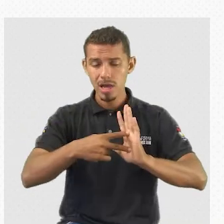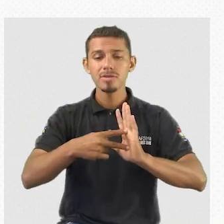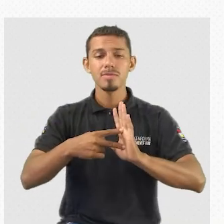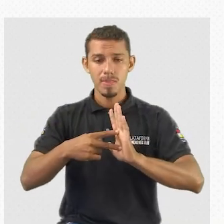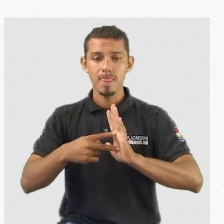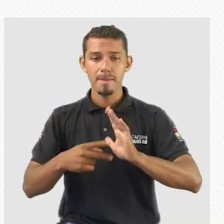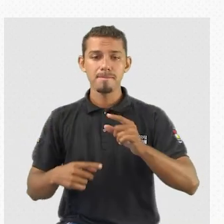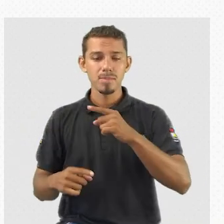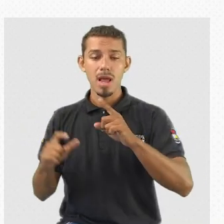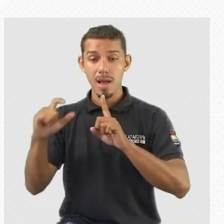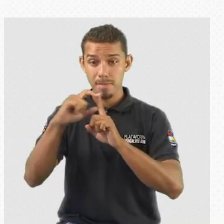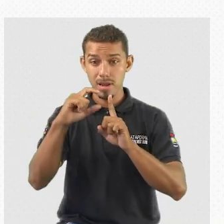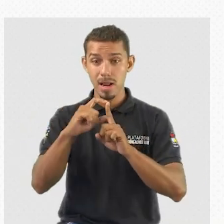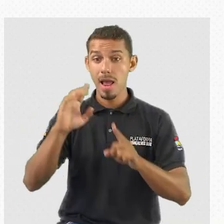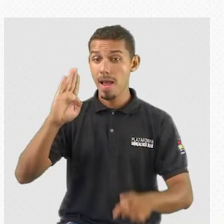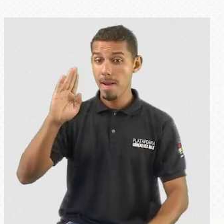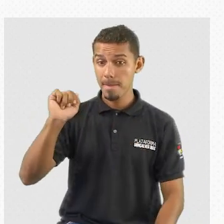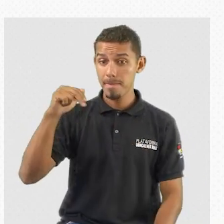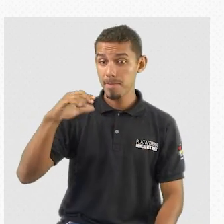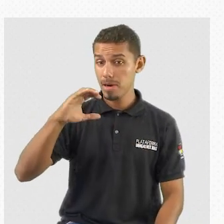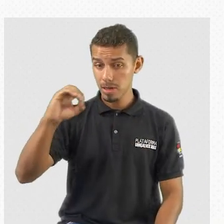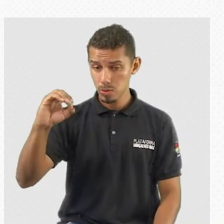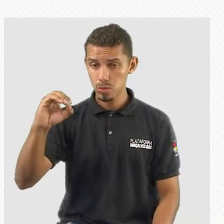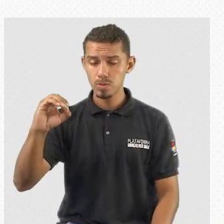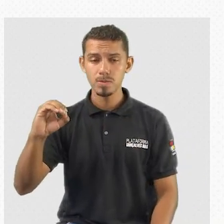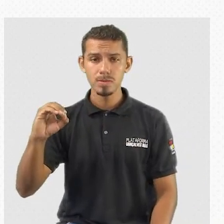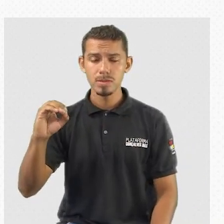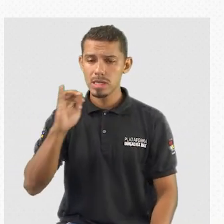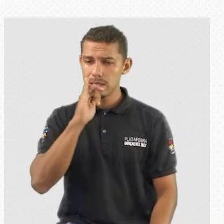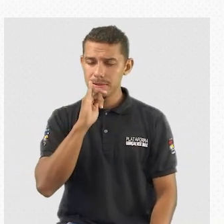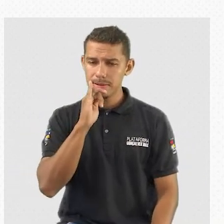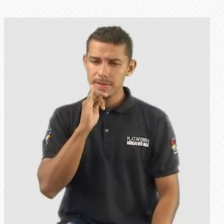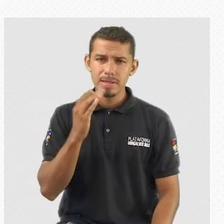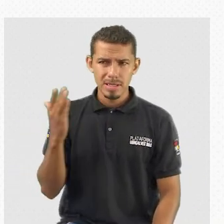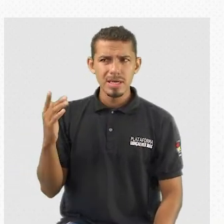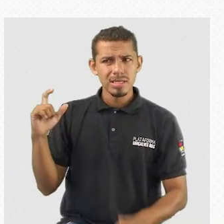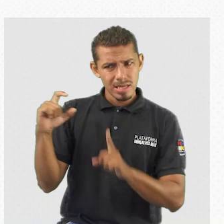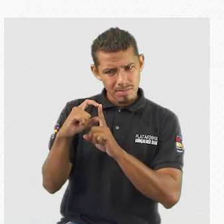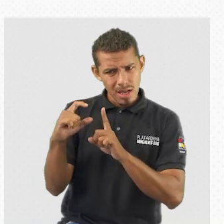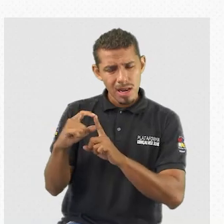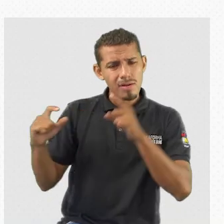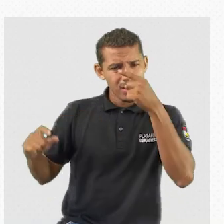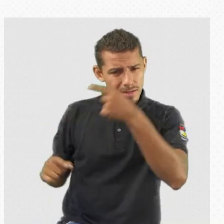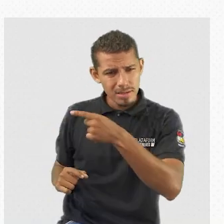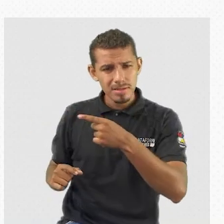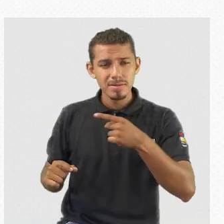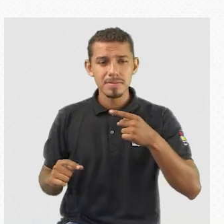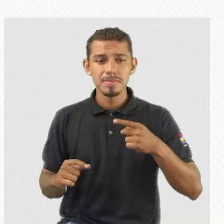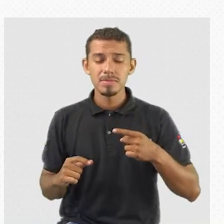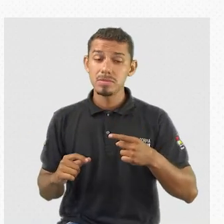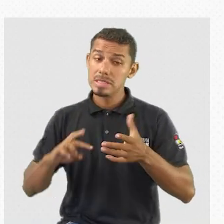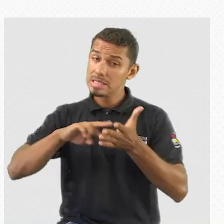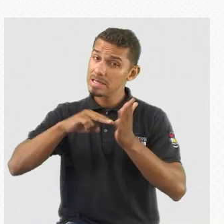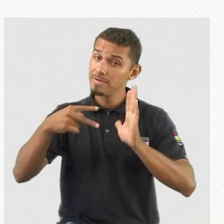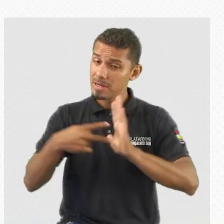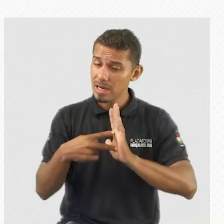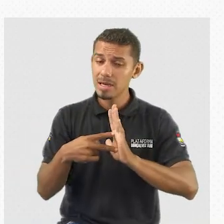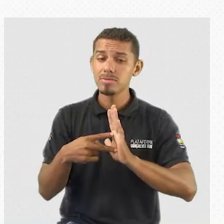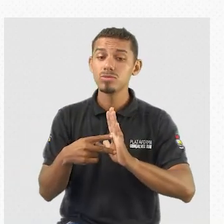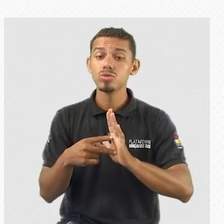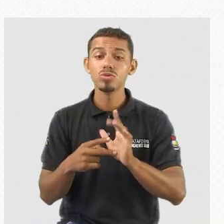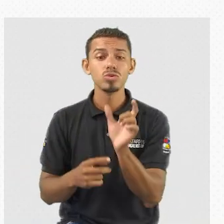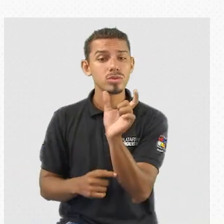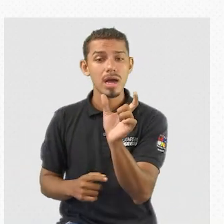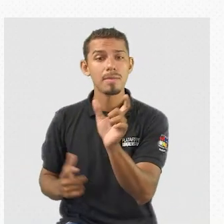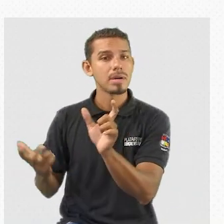Então, por exemplo, a palavra banco, quando eu me refiro à palavra banco, essa palavra, ela pode significar um lugar